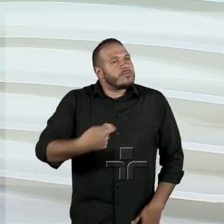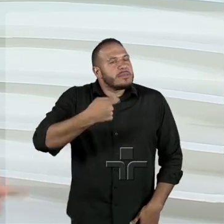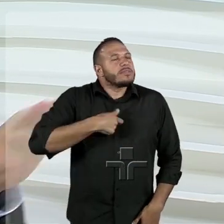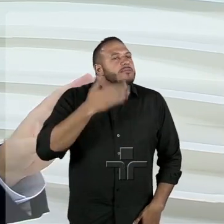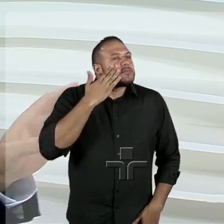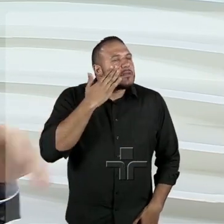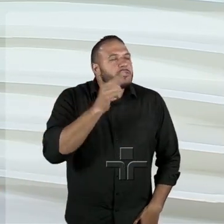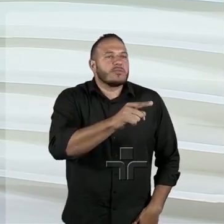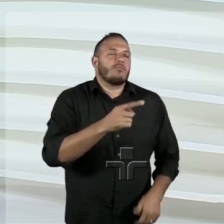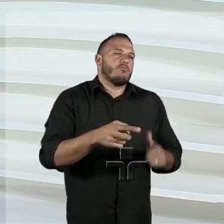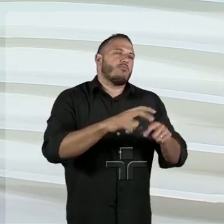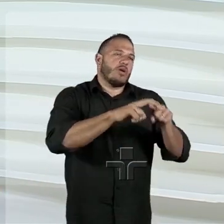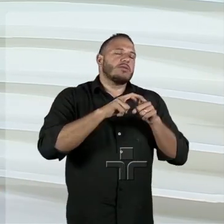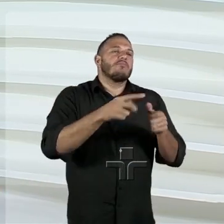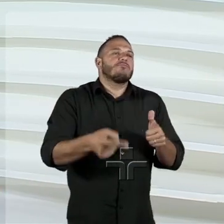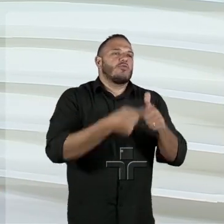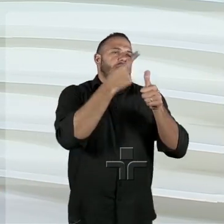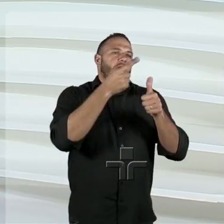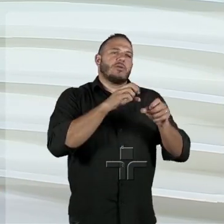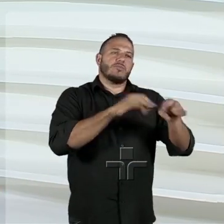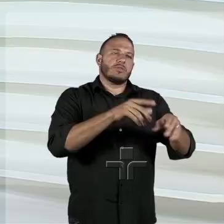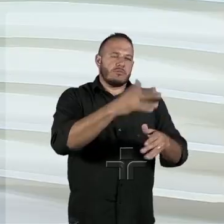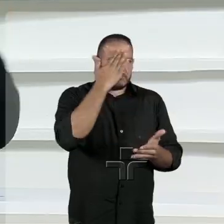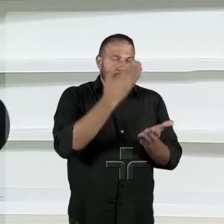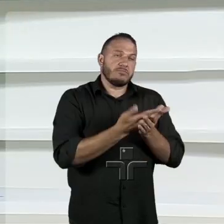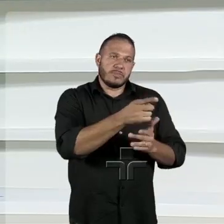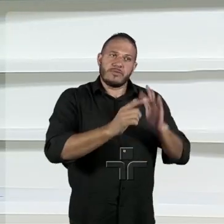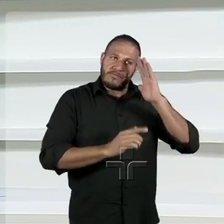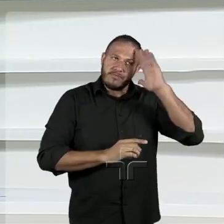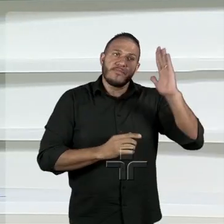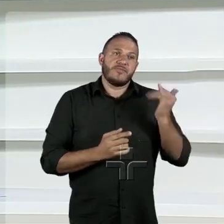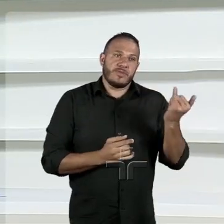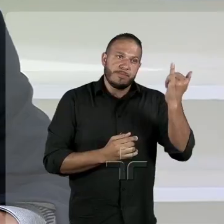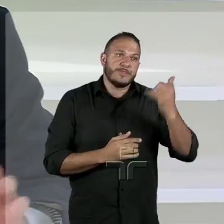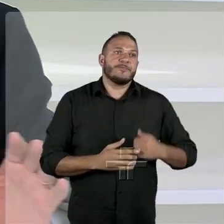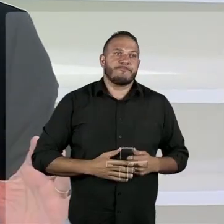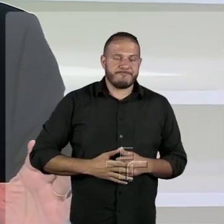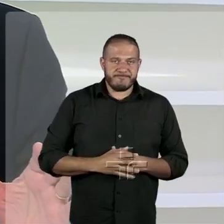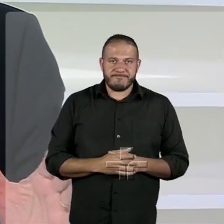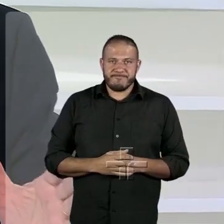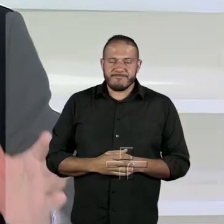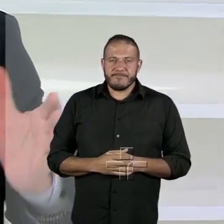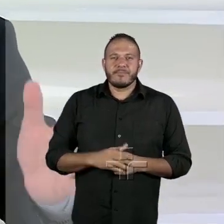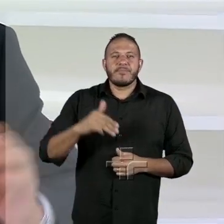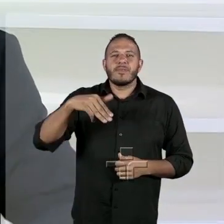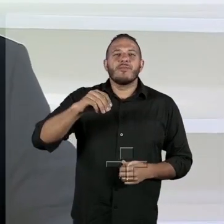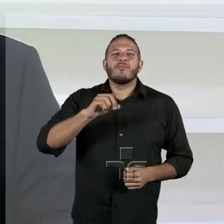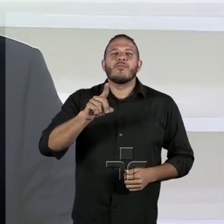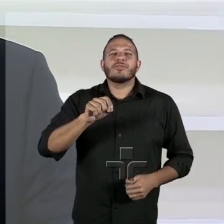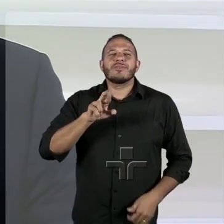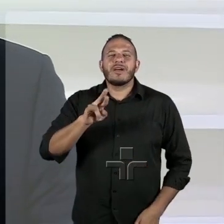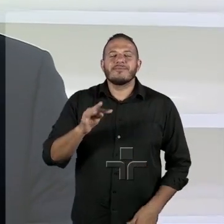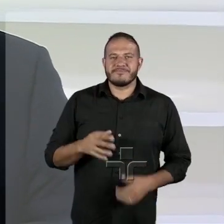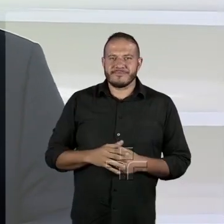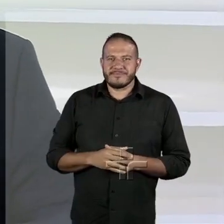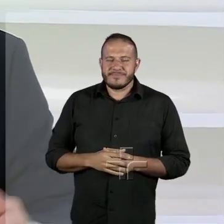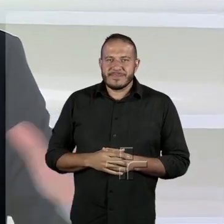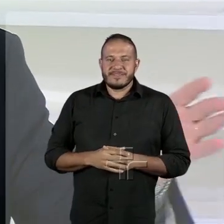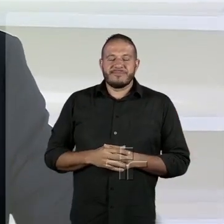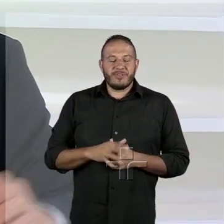mão pela prioridade na educação, que eu acho que é fundamental. Mozart. Bom, ministro, indo mais para São Paulo,